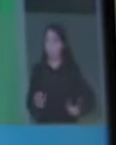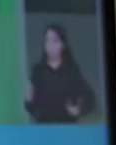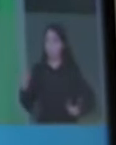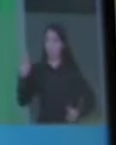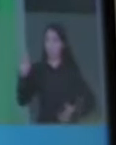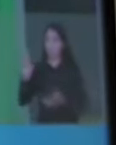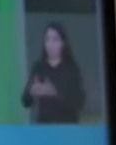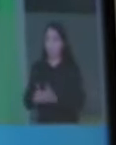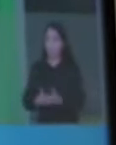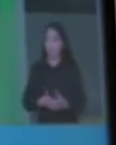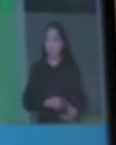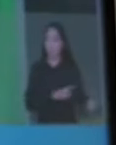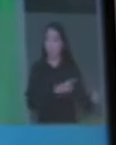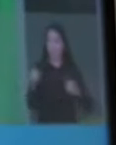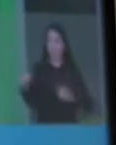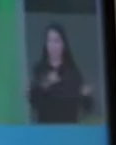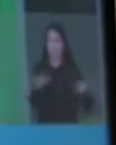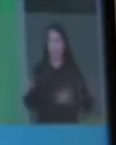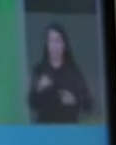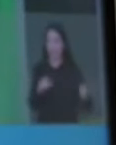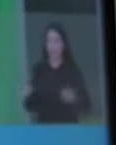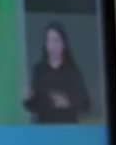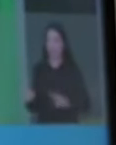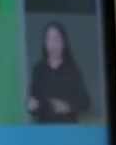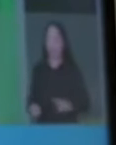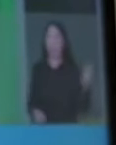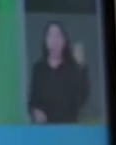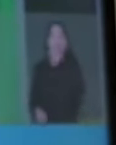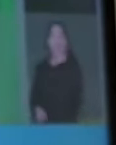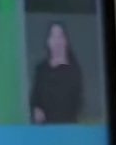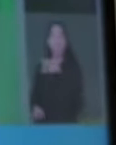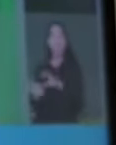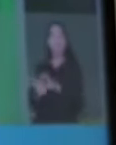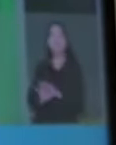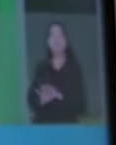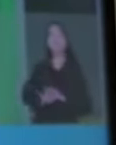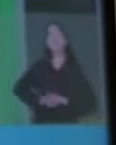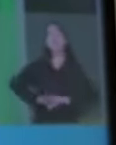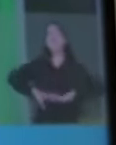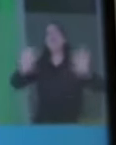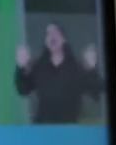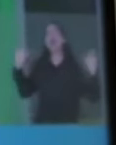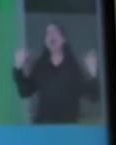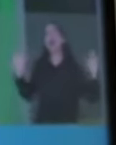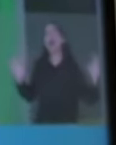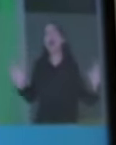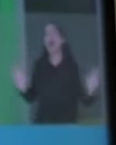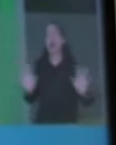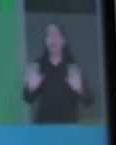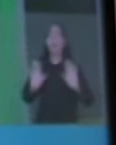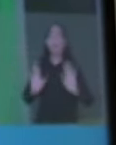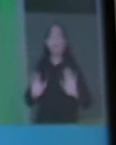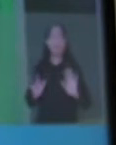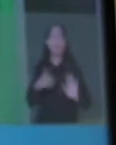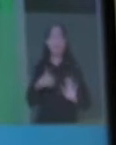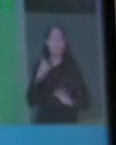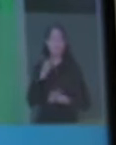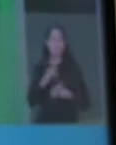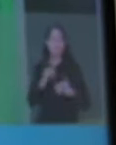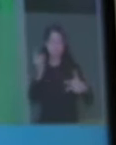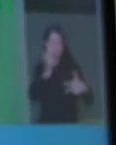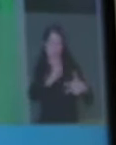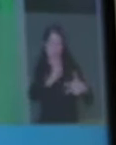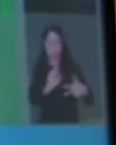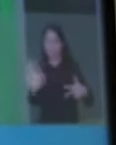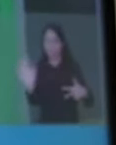verdade para poderem mentir à vontade e aqui a governo me refiro não apenas ao executivo